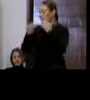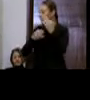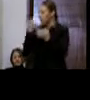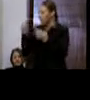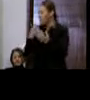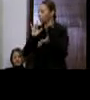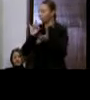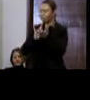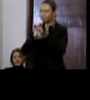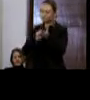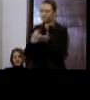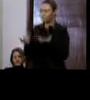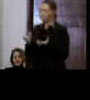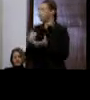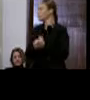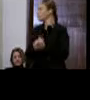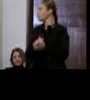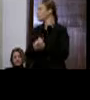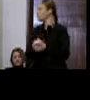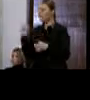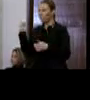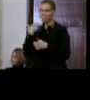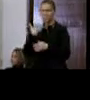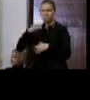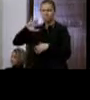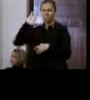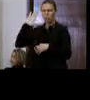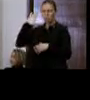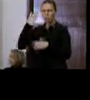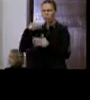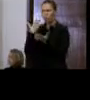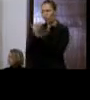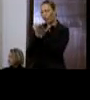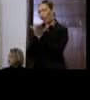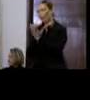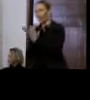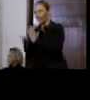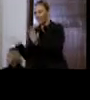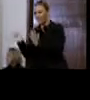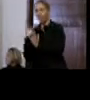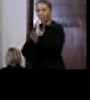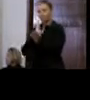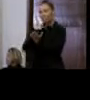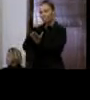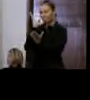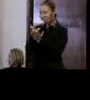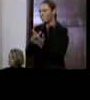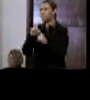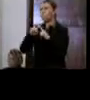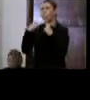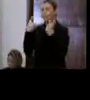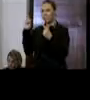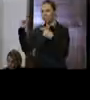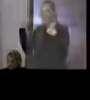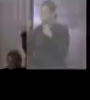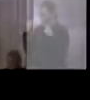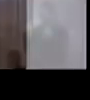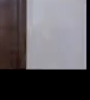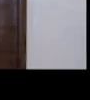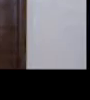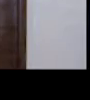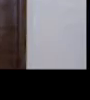bem singelas e eu prometo que não vou fugir a esta regra, mas eu preciso fazer um